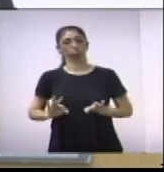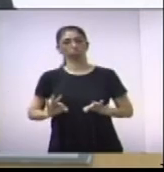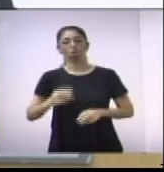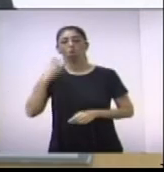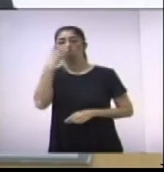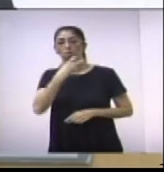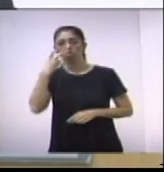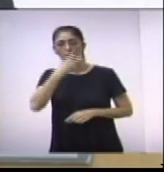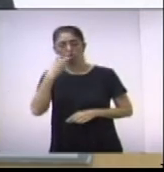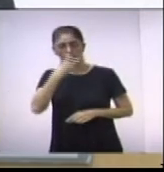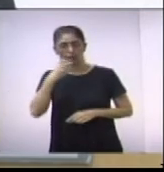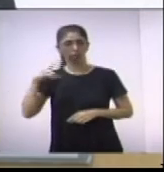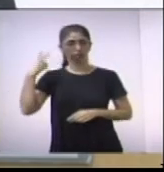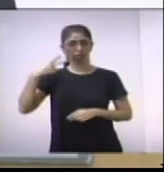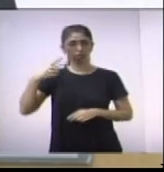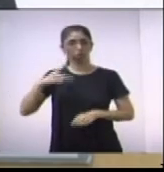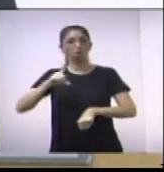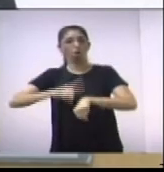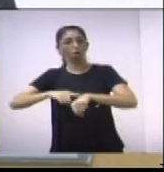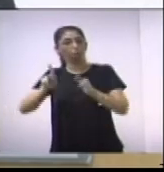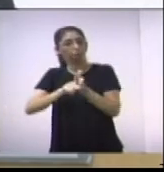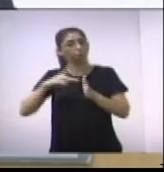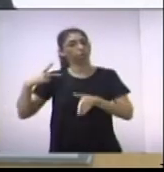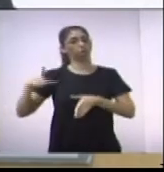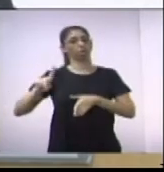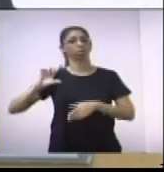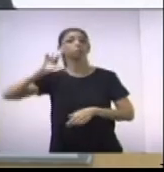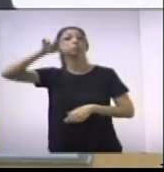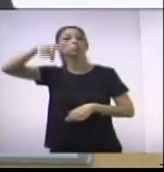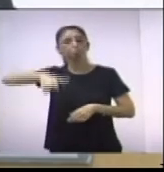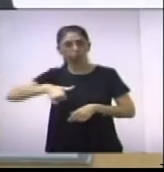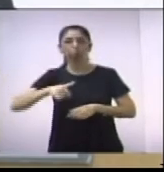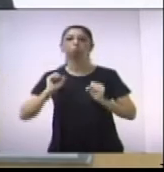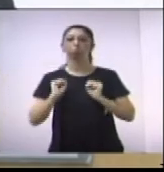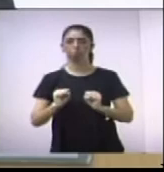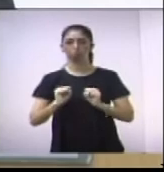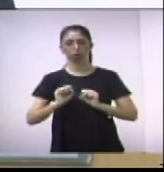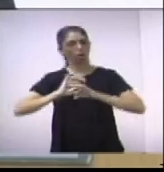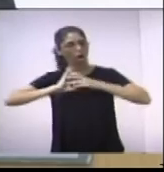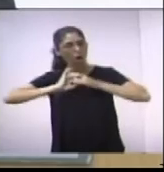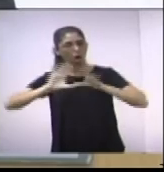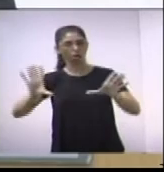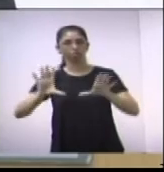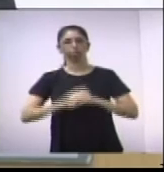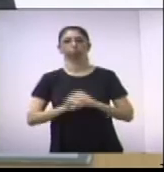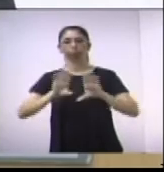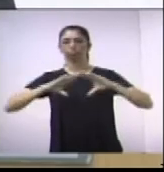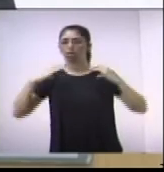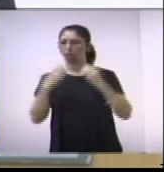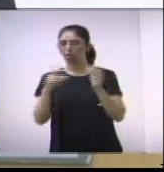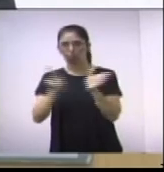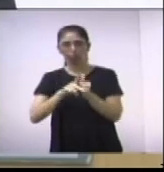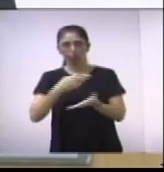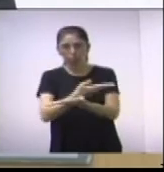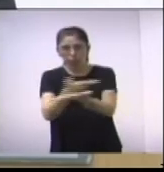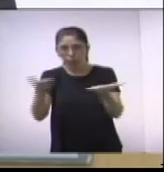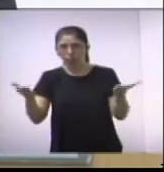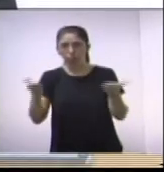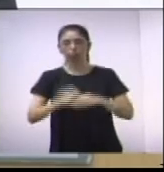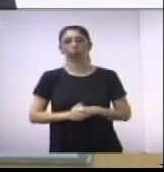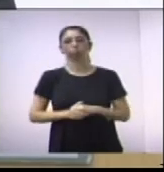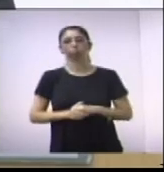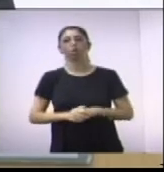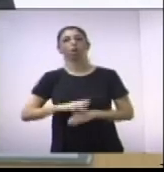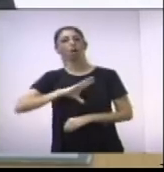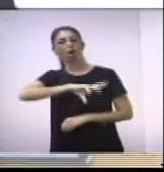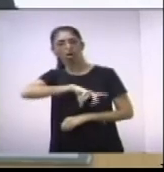que a gente não tenha que tomar nenhuma atitude que não seria do nosso gosto. A casa é de vocês. A única coisa que eu peço com amor, com carinho, o